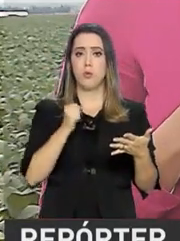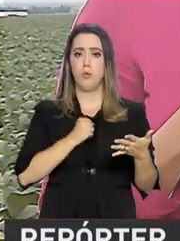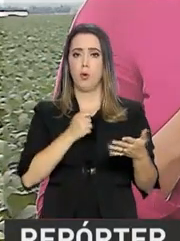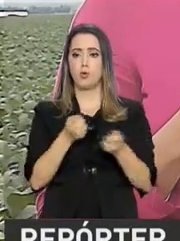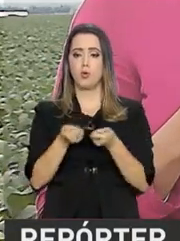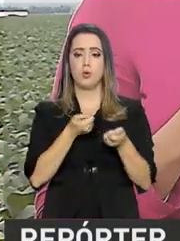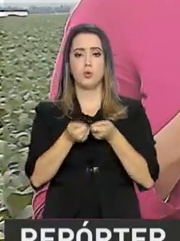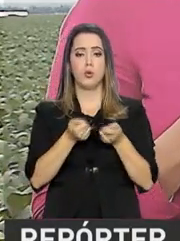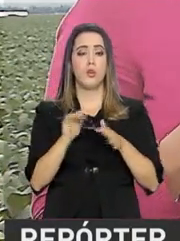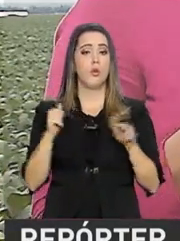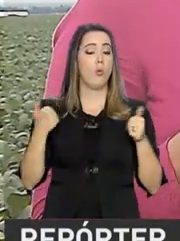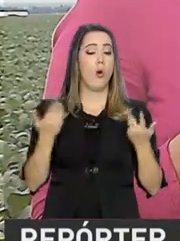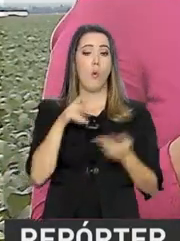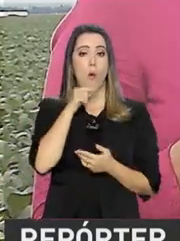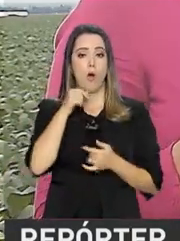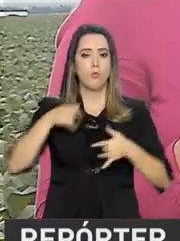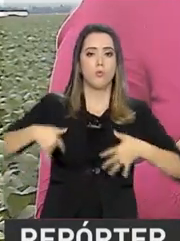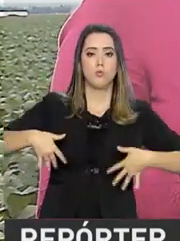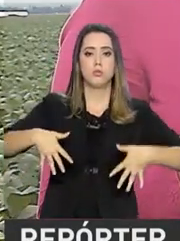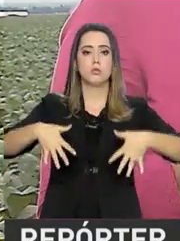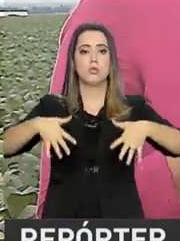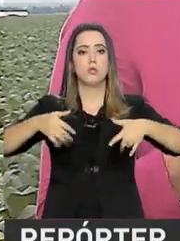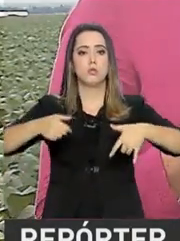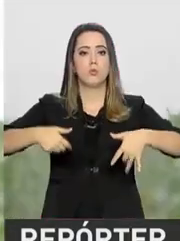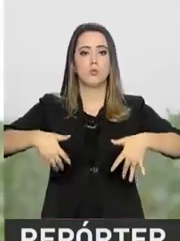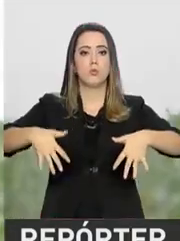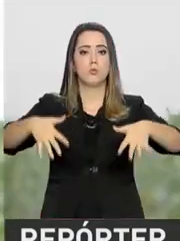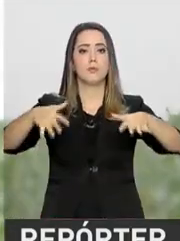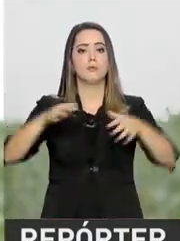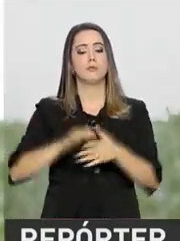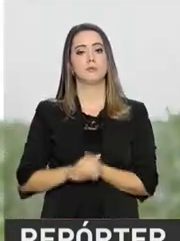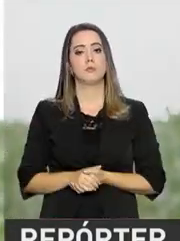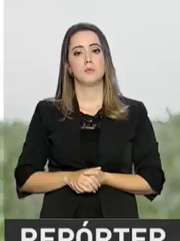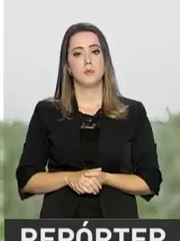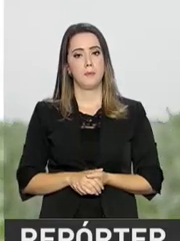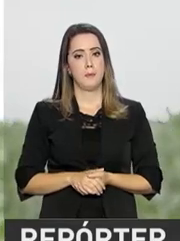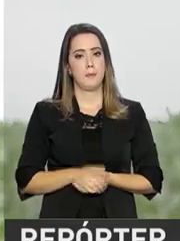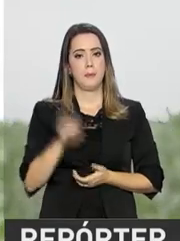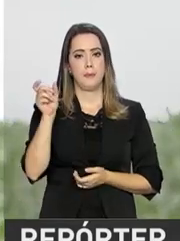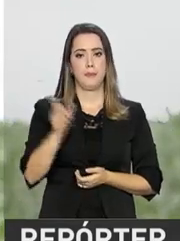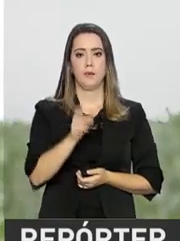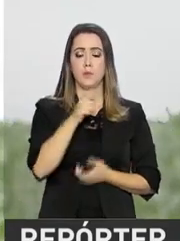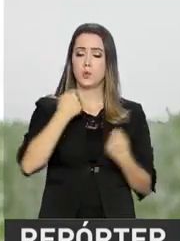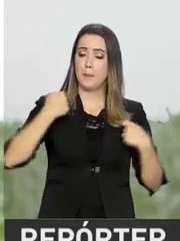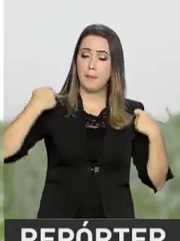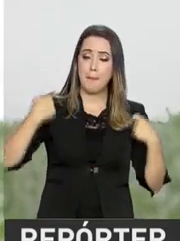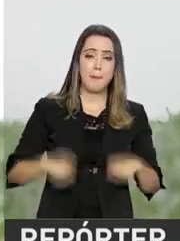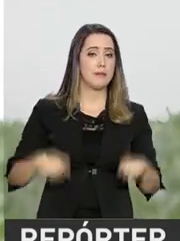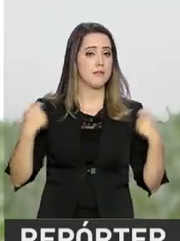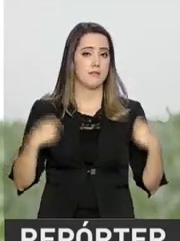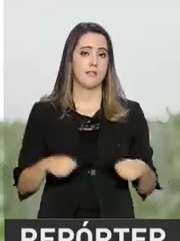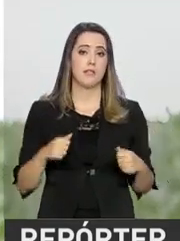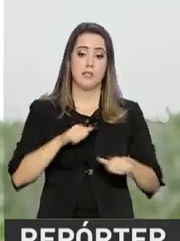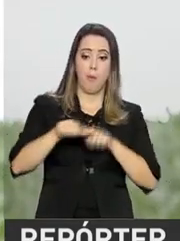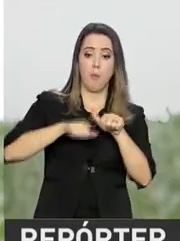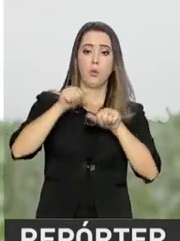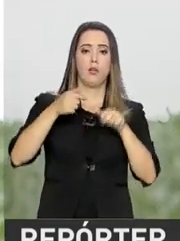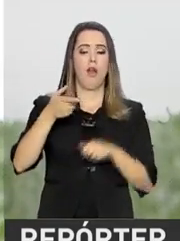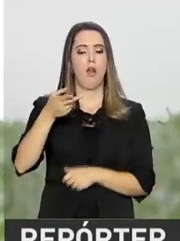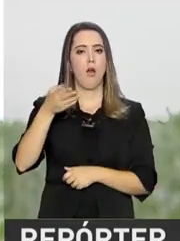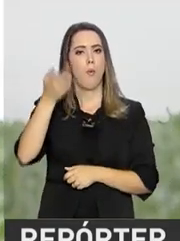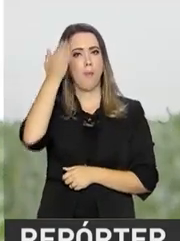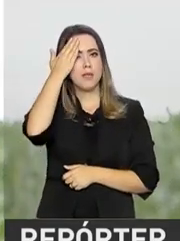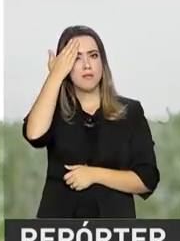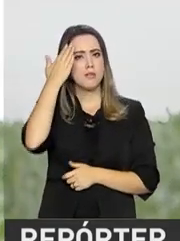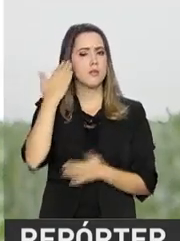controlar o volume de água utilizado na plantação o produtor rural ele se obriga a mudar de mentalidade porque